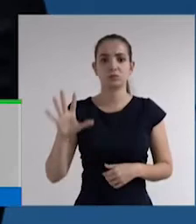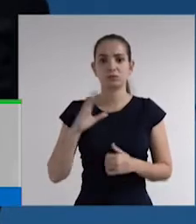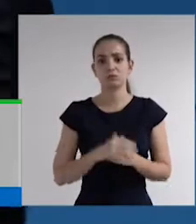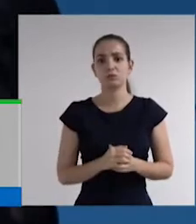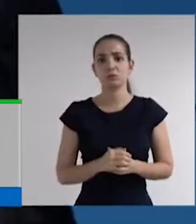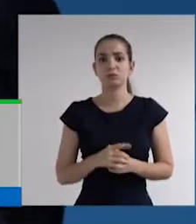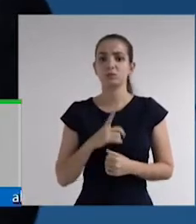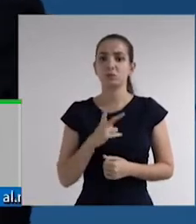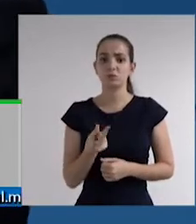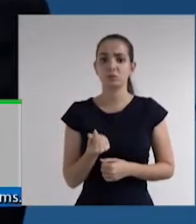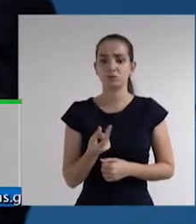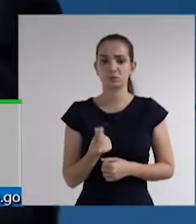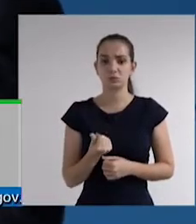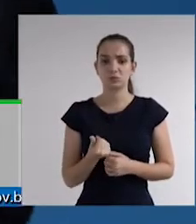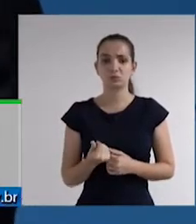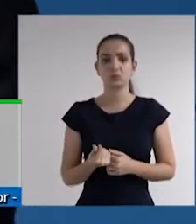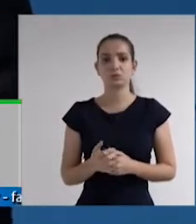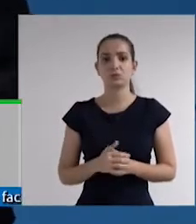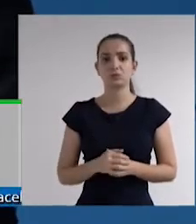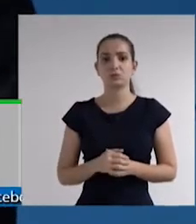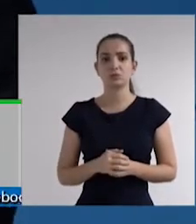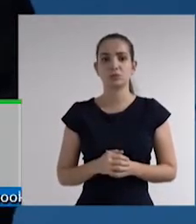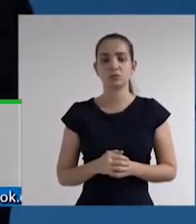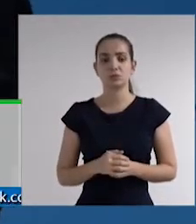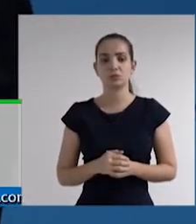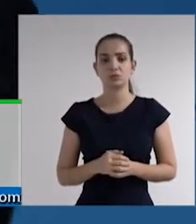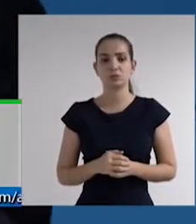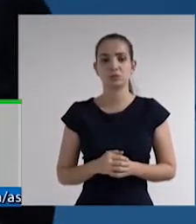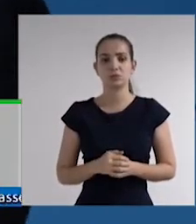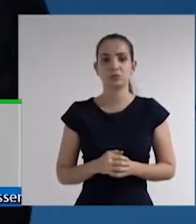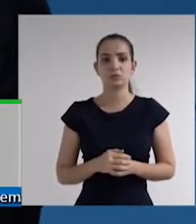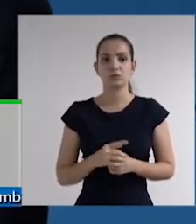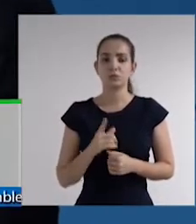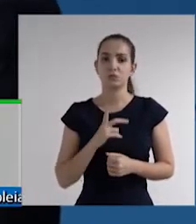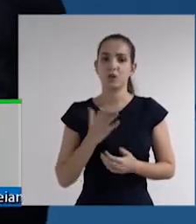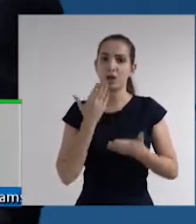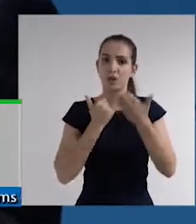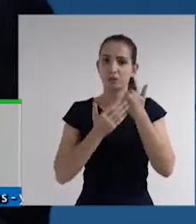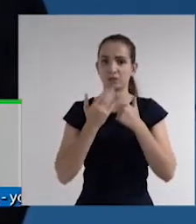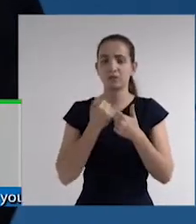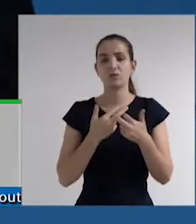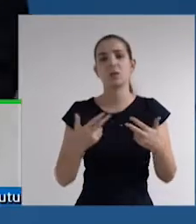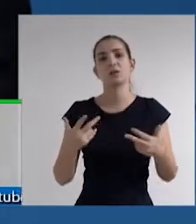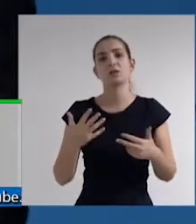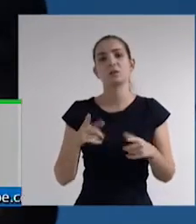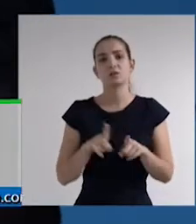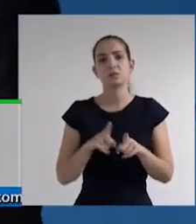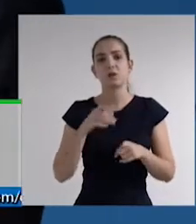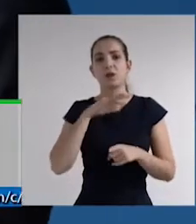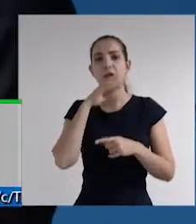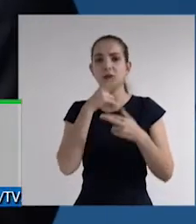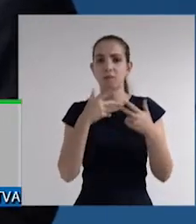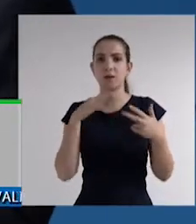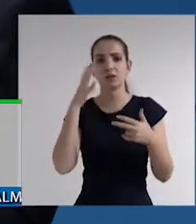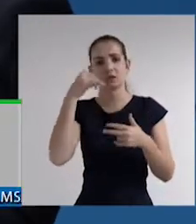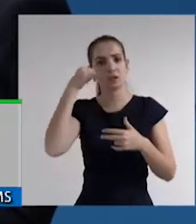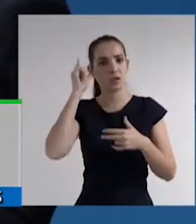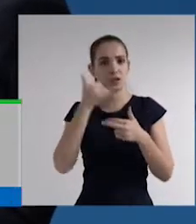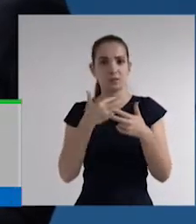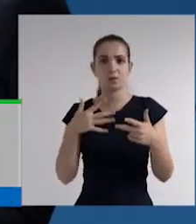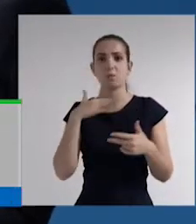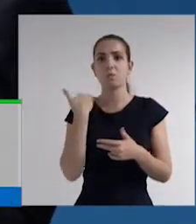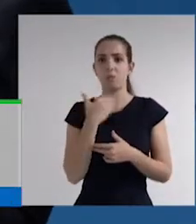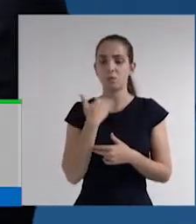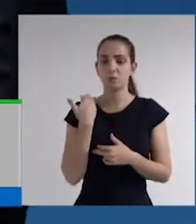números econômicos, a bolsa, a perca de alimento, a mortandade de animais, vai chegando